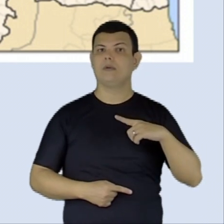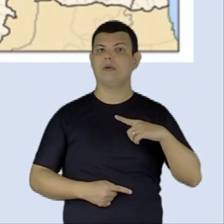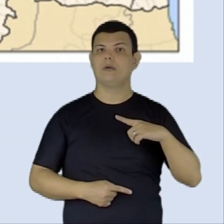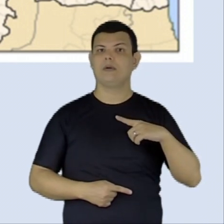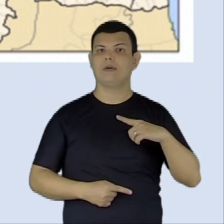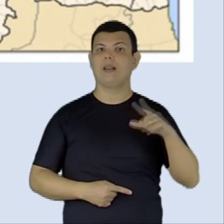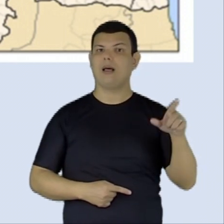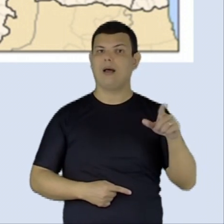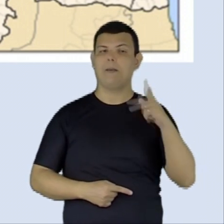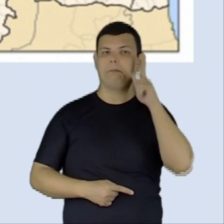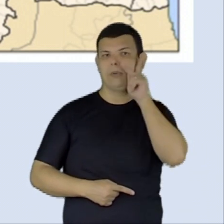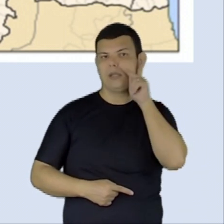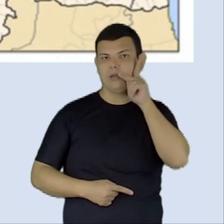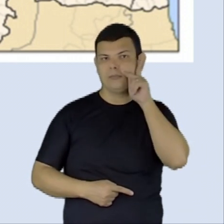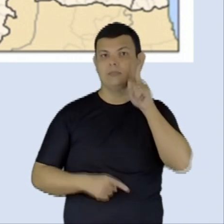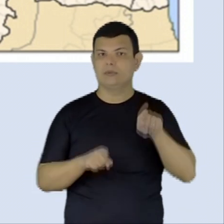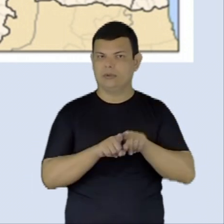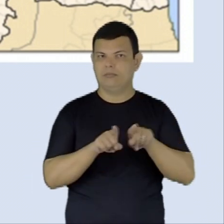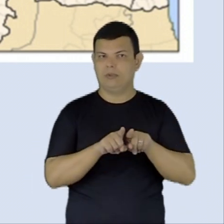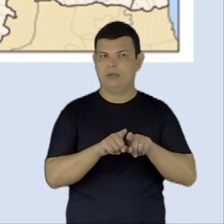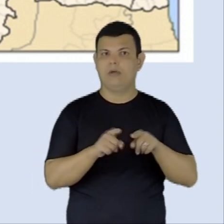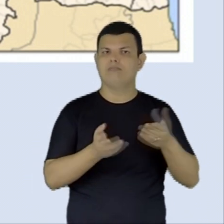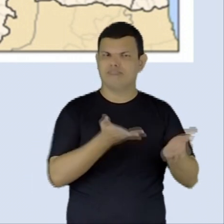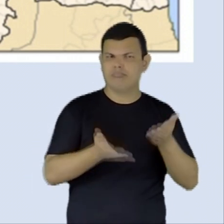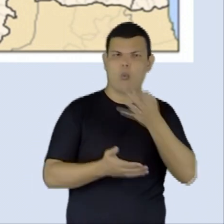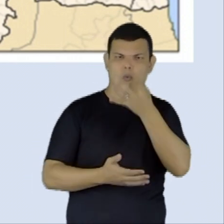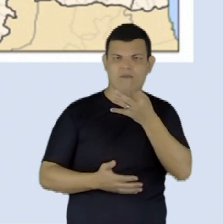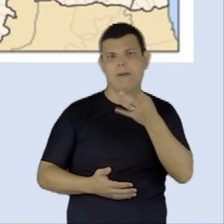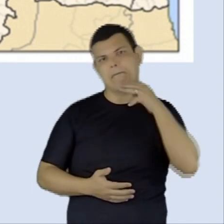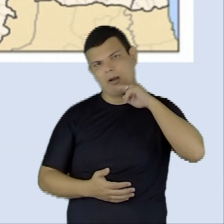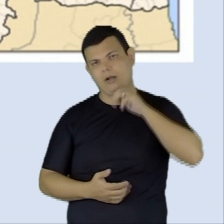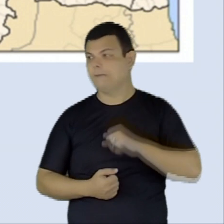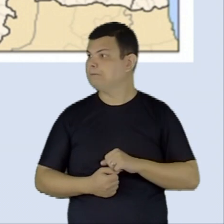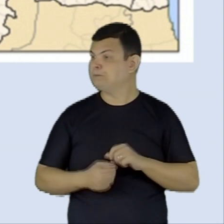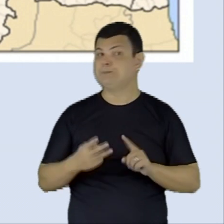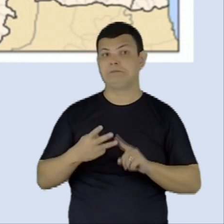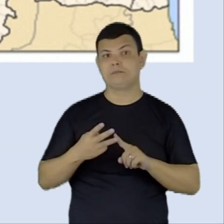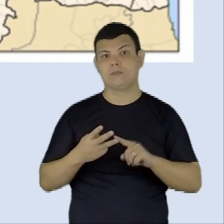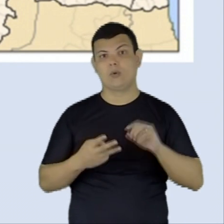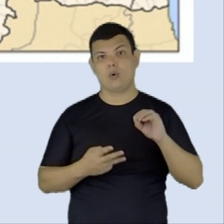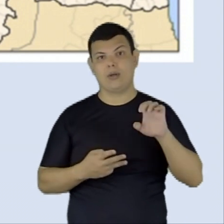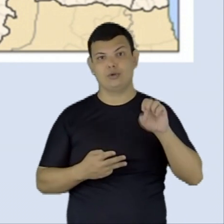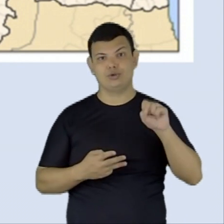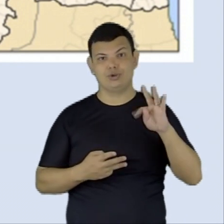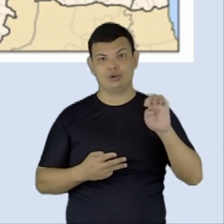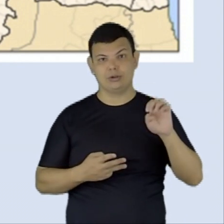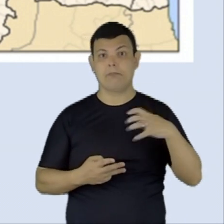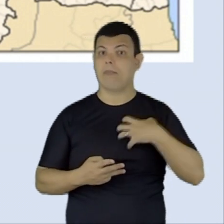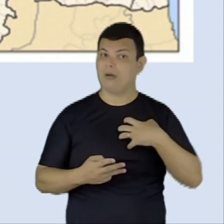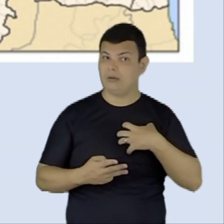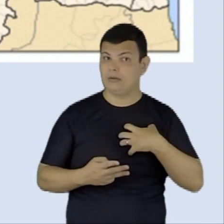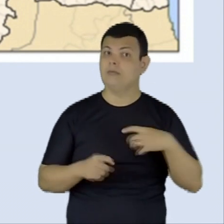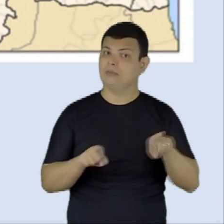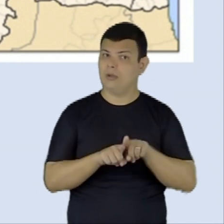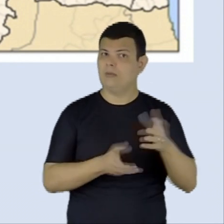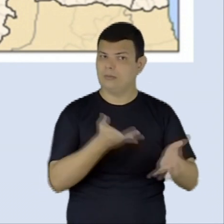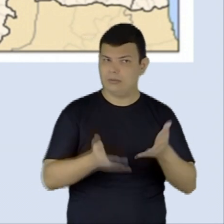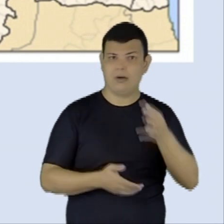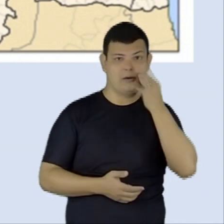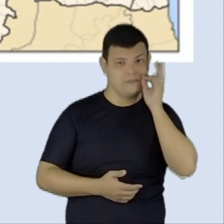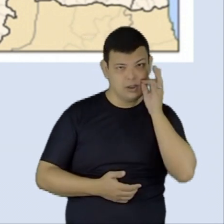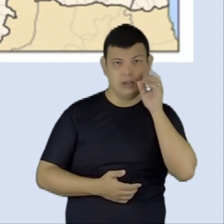e manga. E no oeste da Bahia nós temos produção de café, soja e frutas.